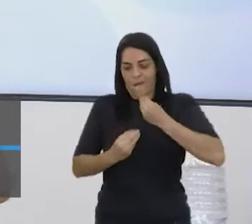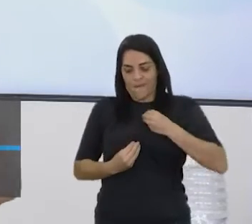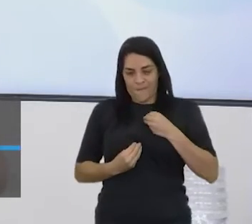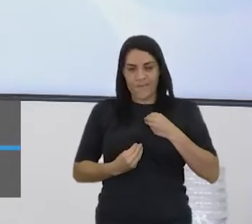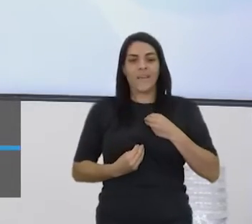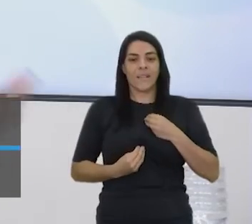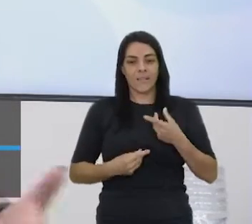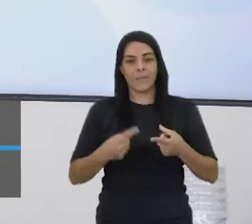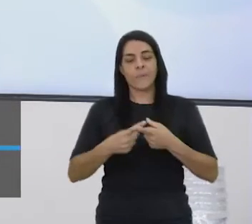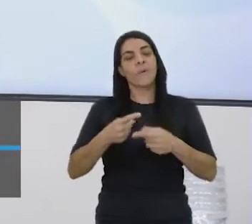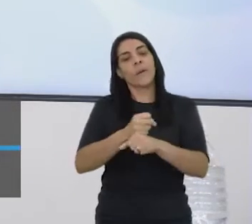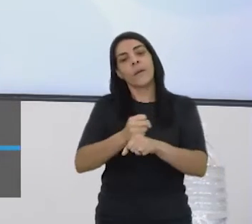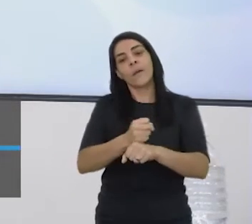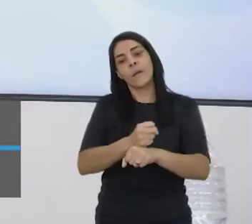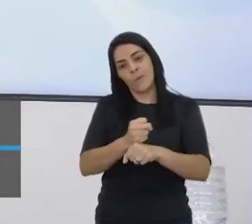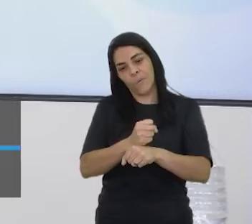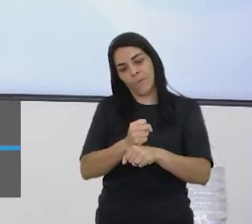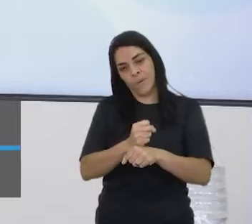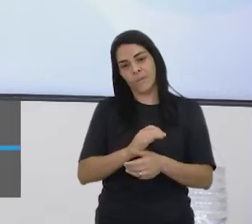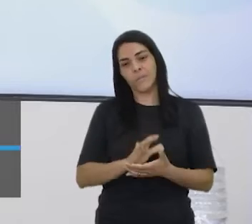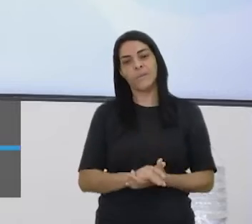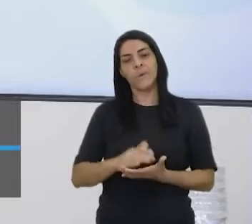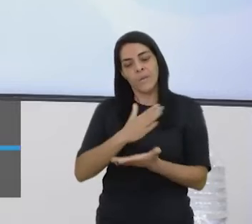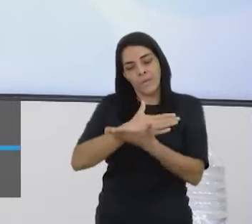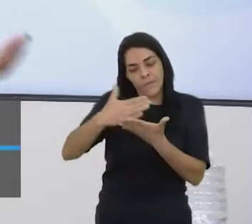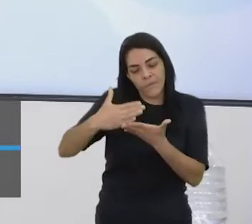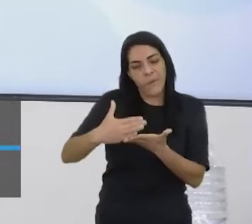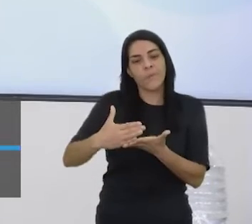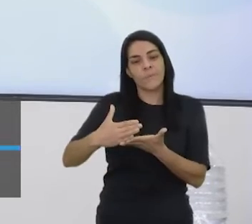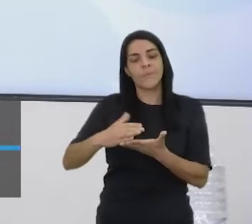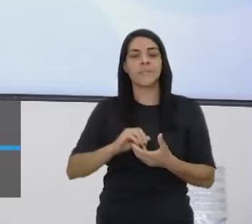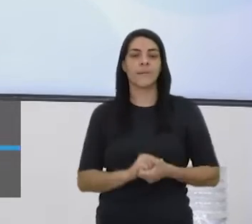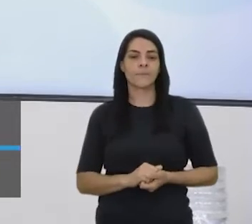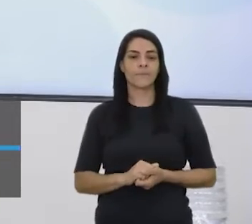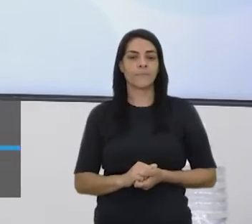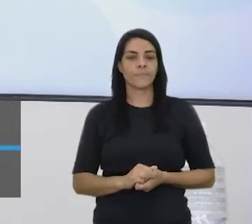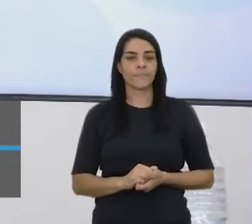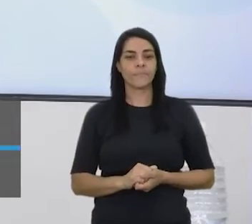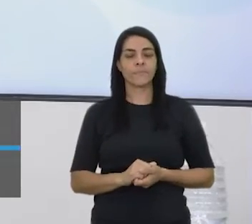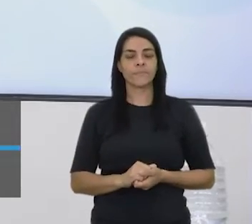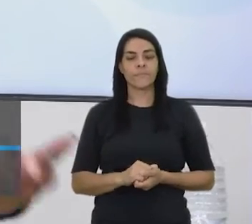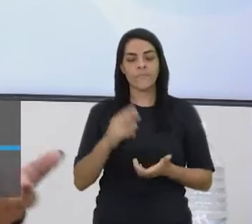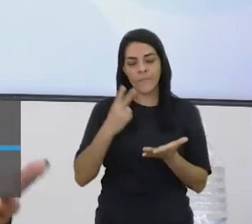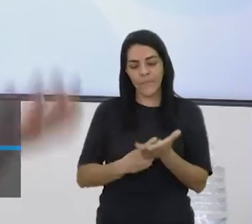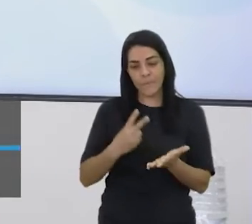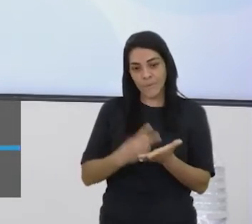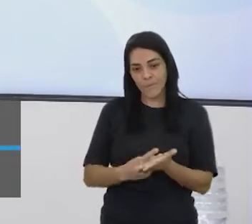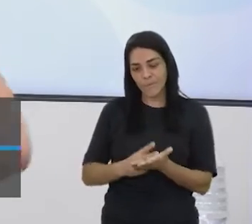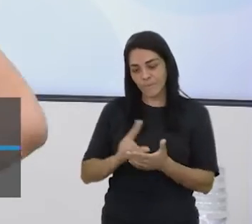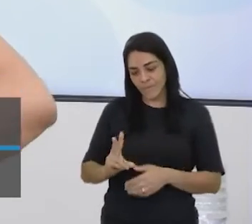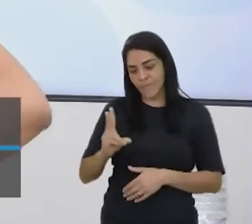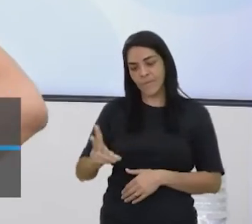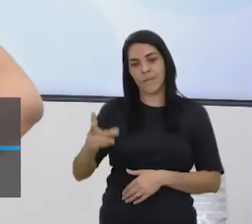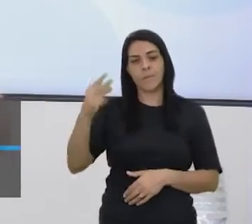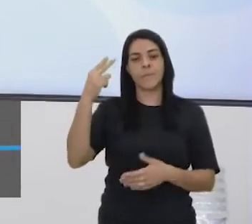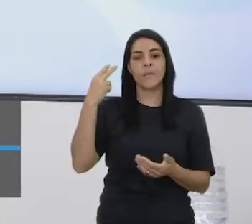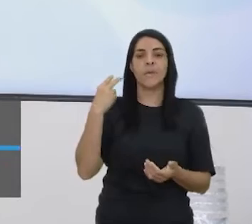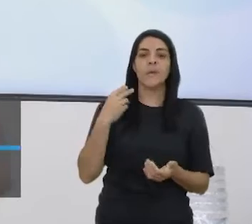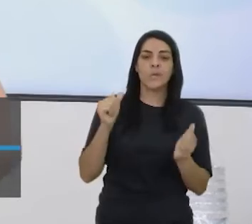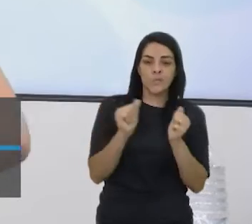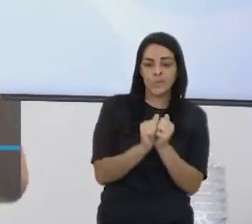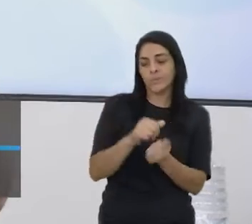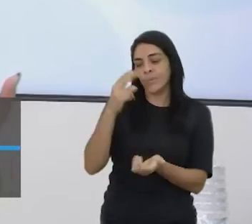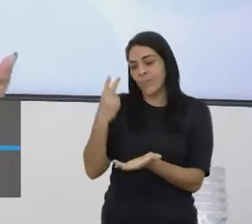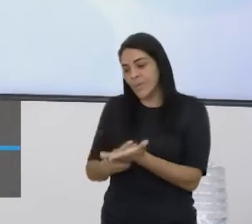por uma nova realidade aí que se apresenta para gente porque por mais que a gente esteja com as mesmas pessoas muitas vezes e eu agradeço por isso